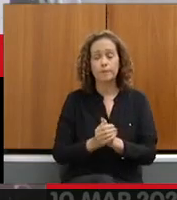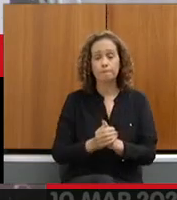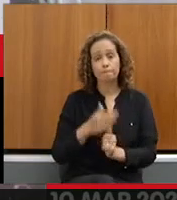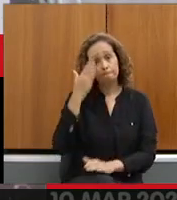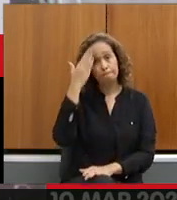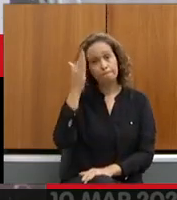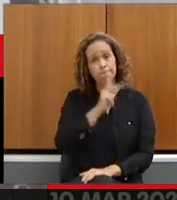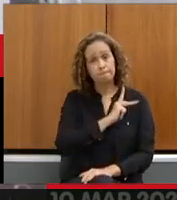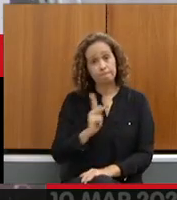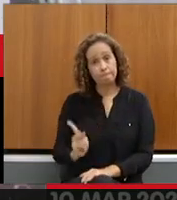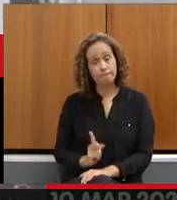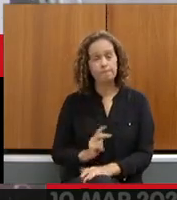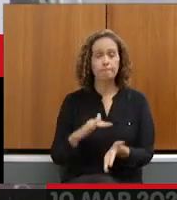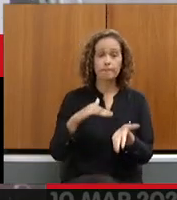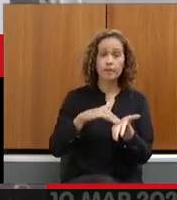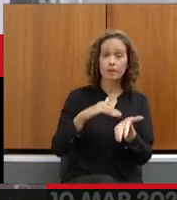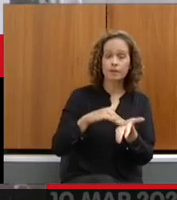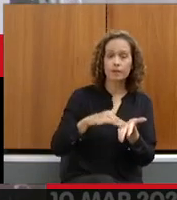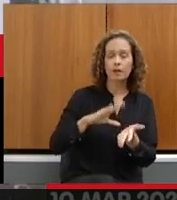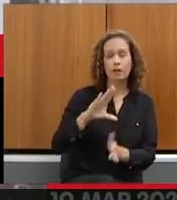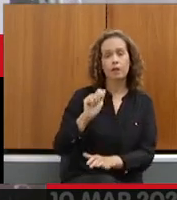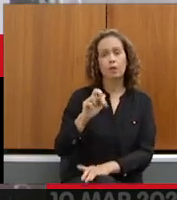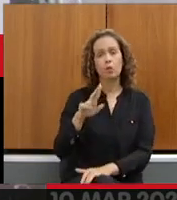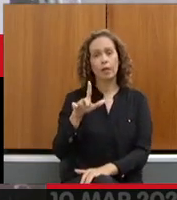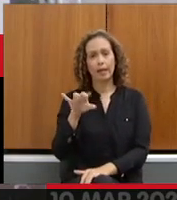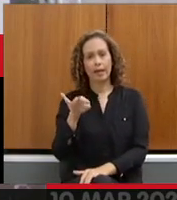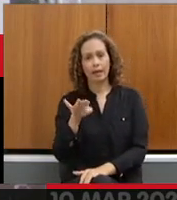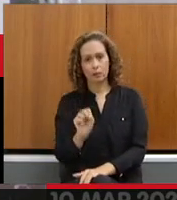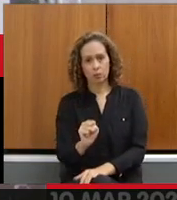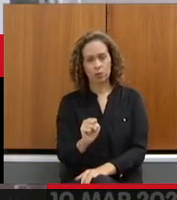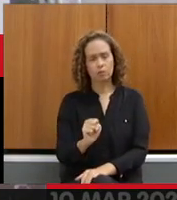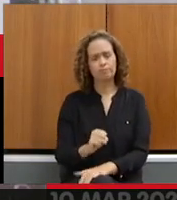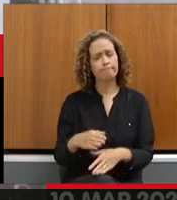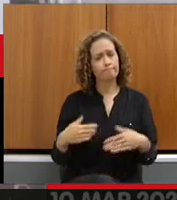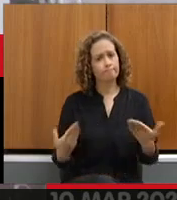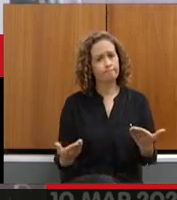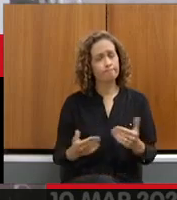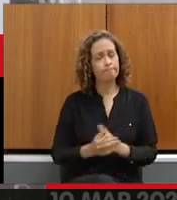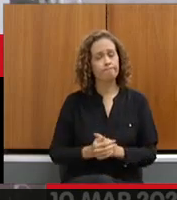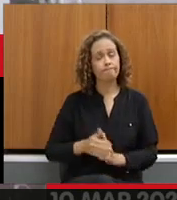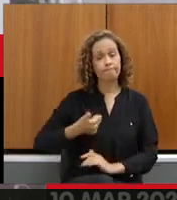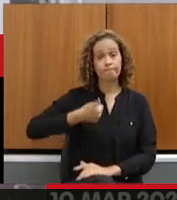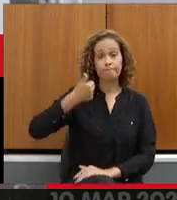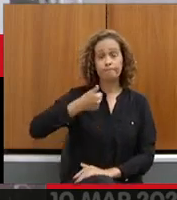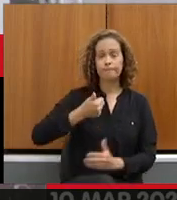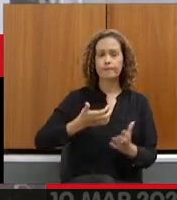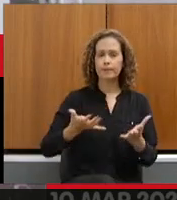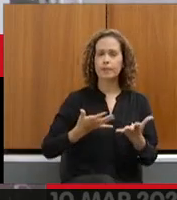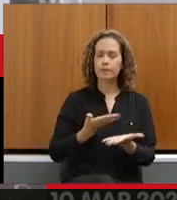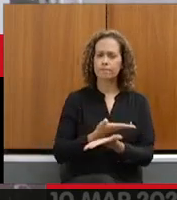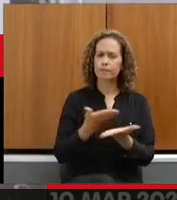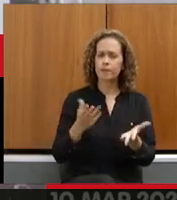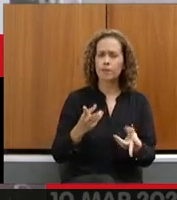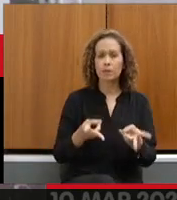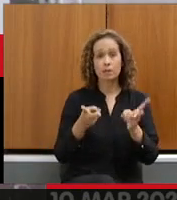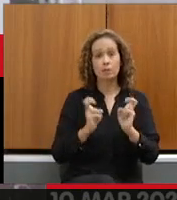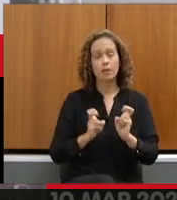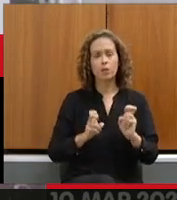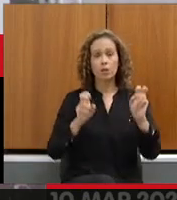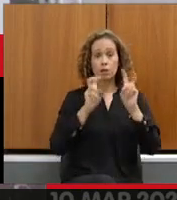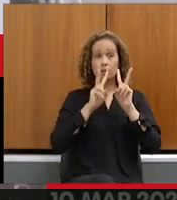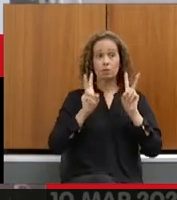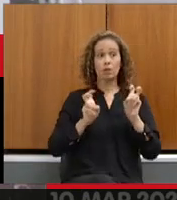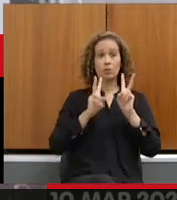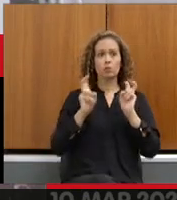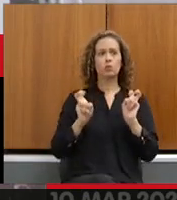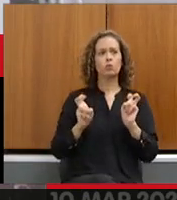Presidente secretário Carlos Eduardo é primeiro eu queria aqui o aferência percebeu que é um assunto aqui que